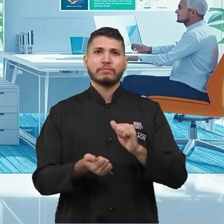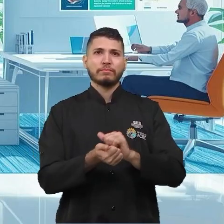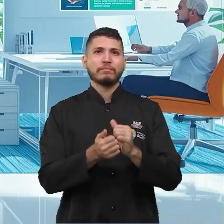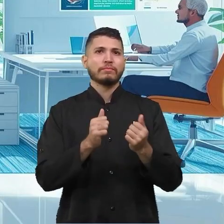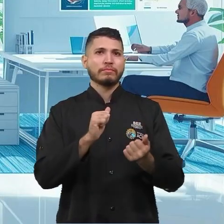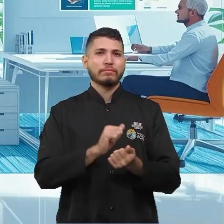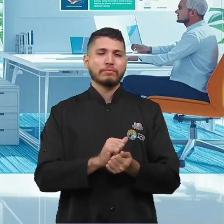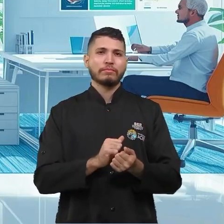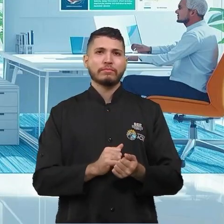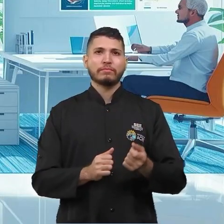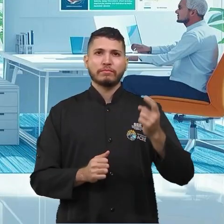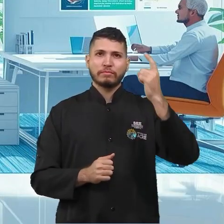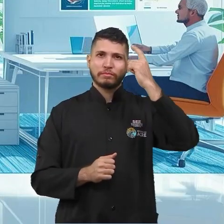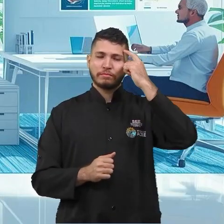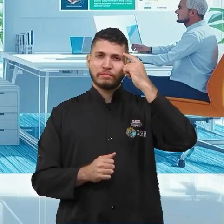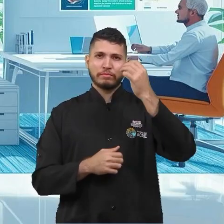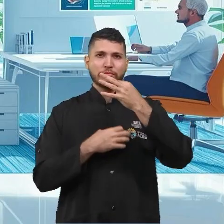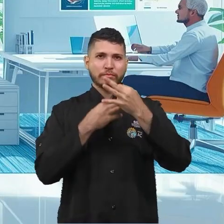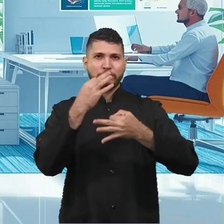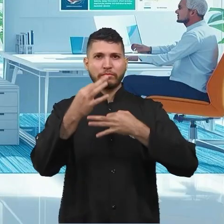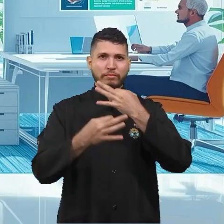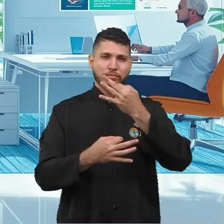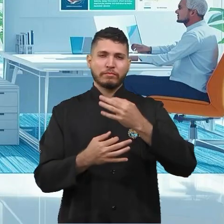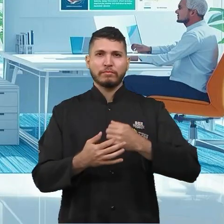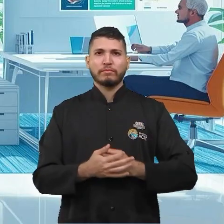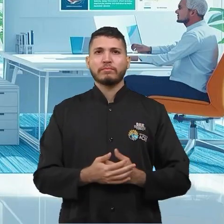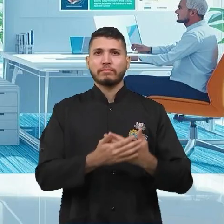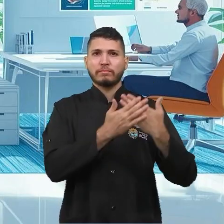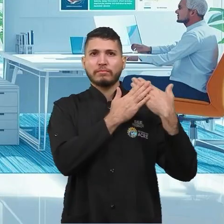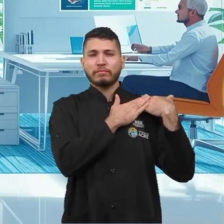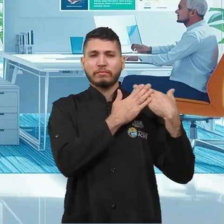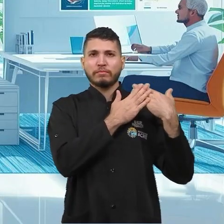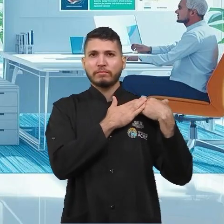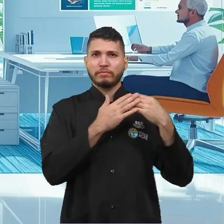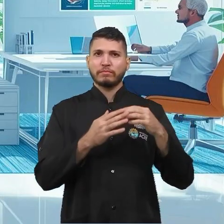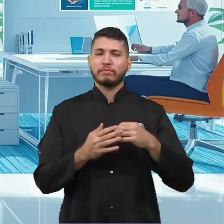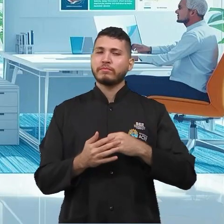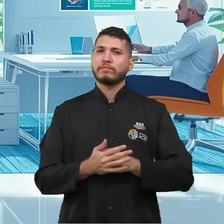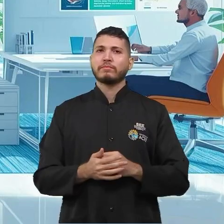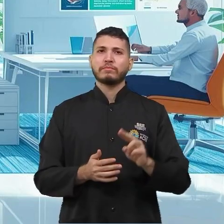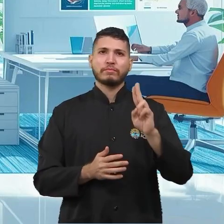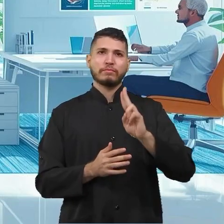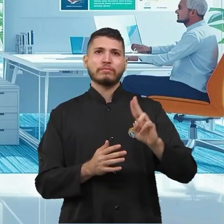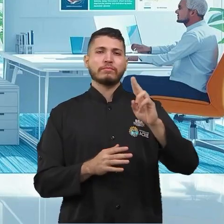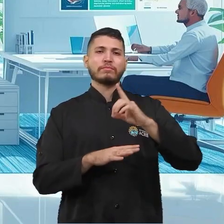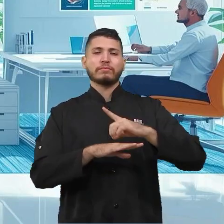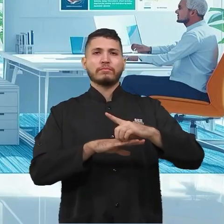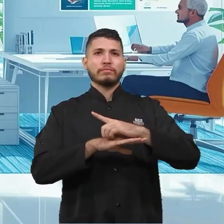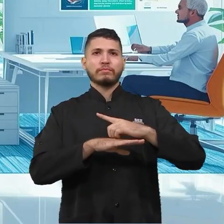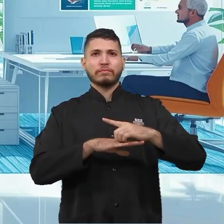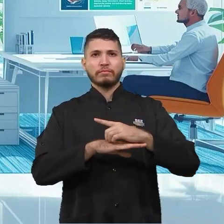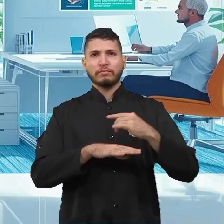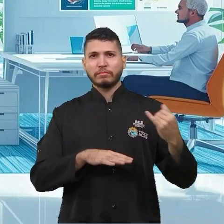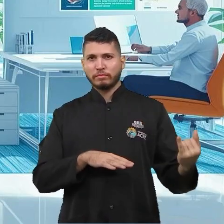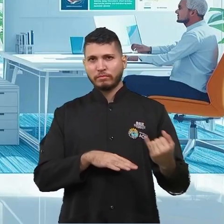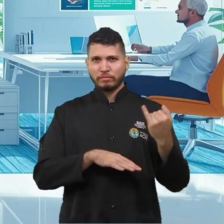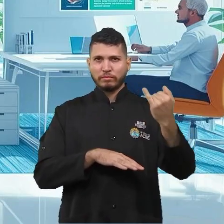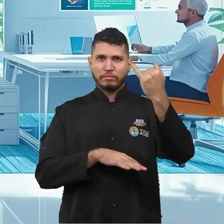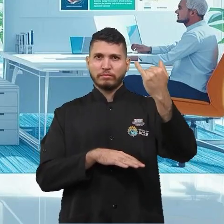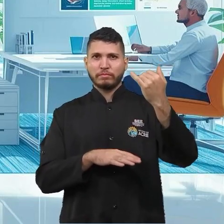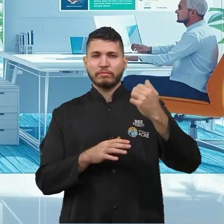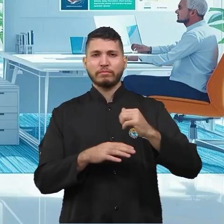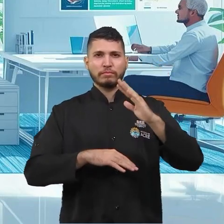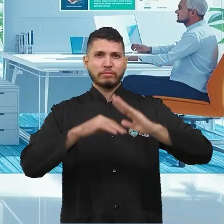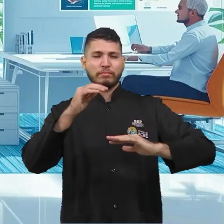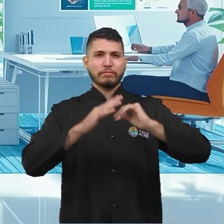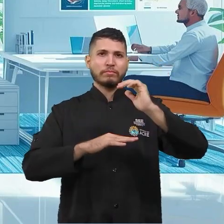adaptabilidade, pensamento crítico e competências digitais estão se tornando essenciais para os profissionais